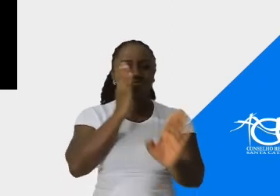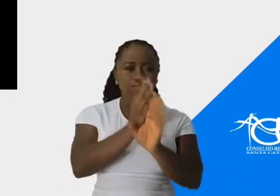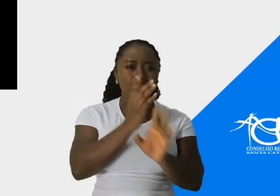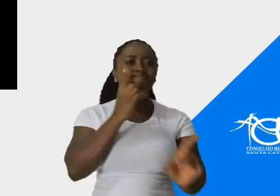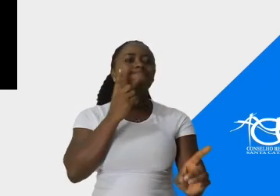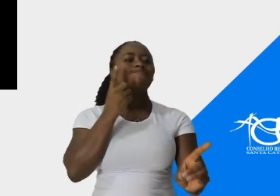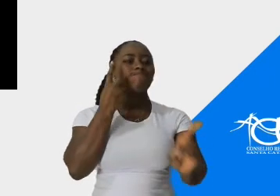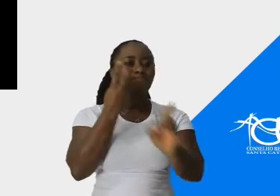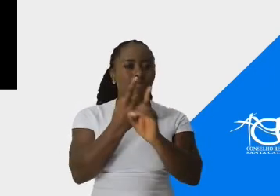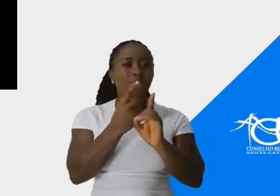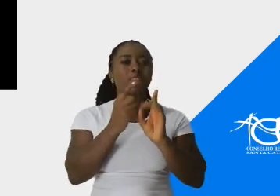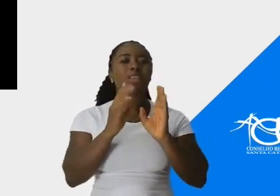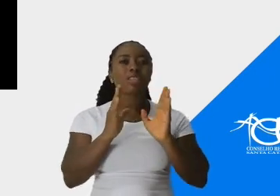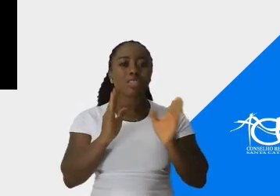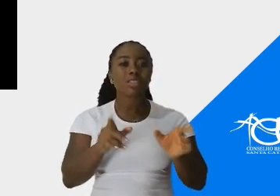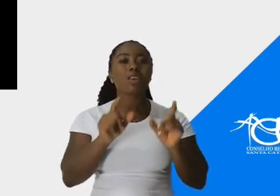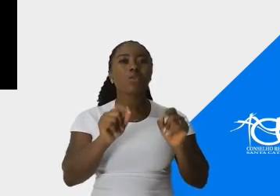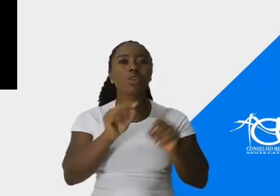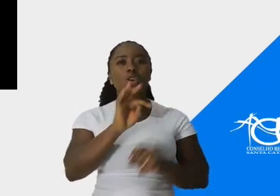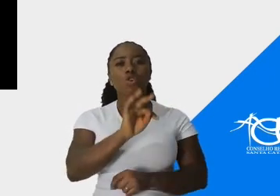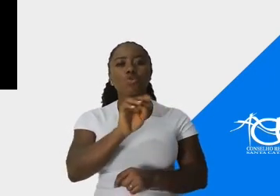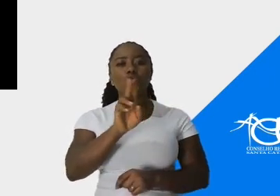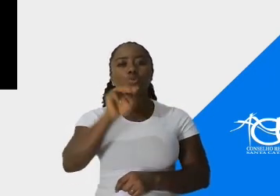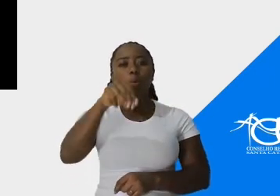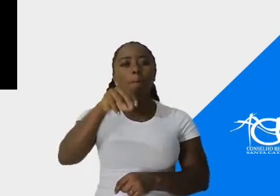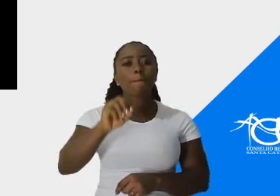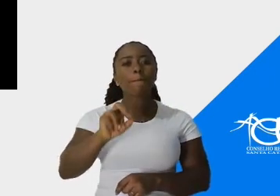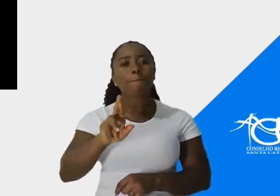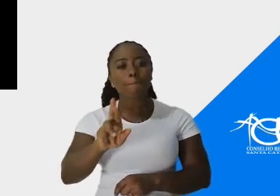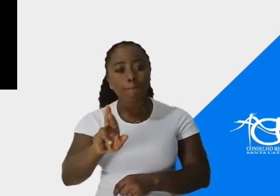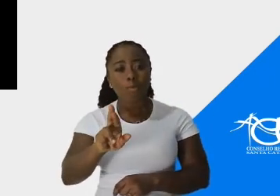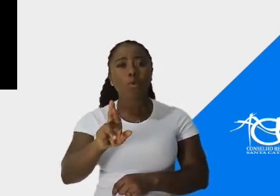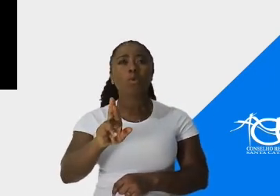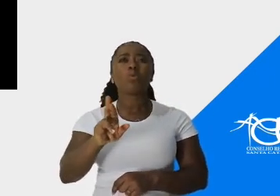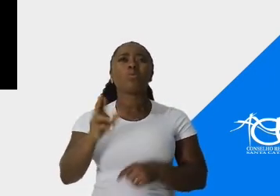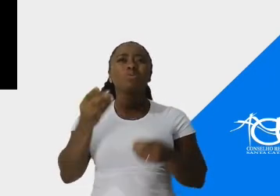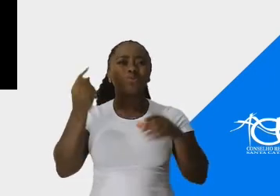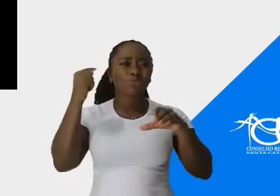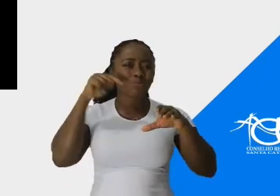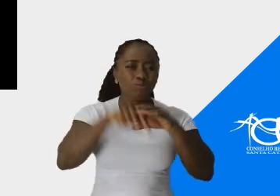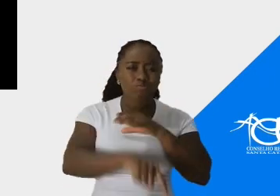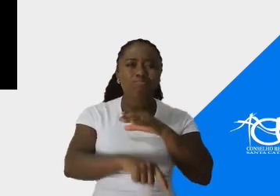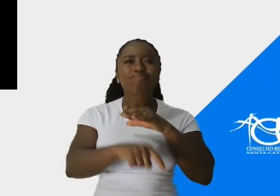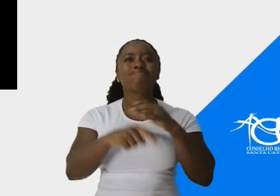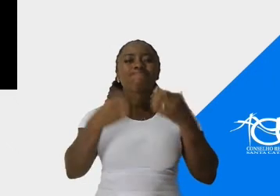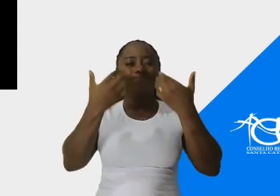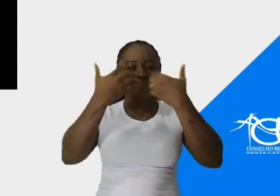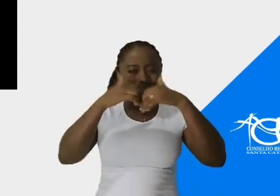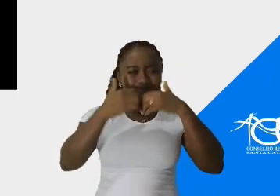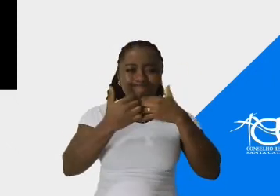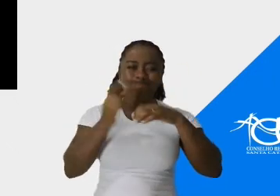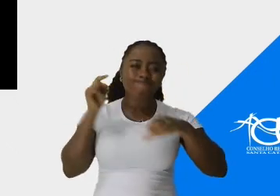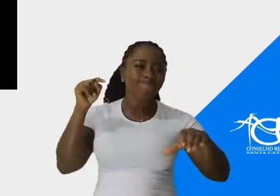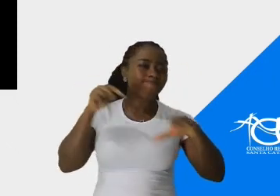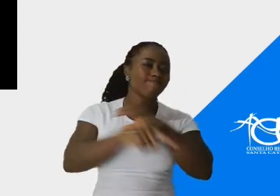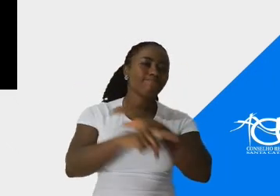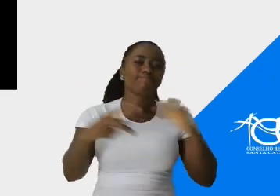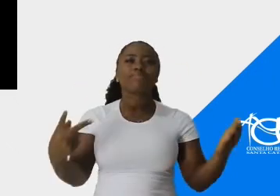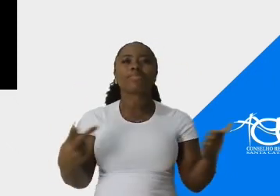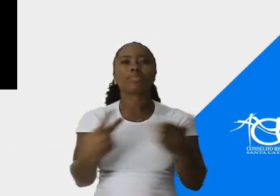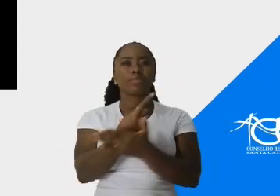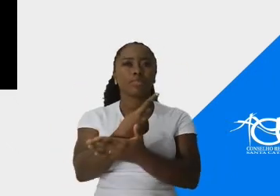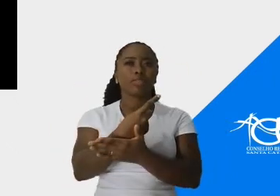agressivo, bem penetrante, e que gerava as crises convulsivas, né? Então, às vezes eu comento